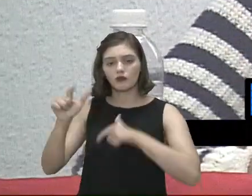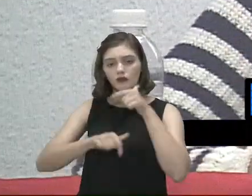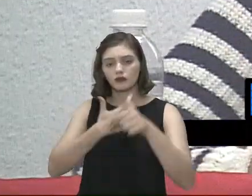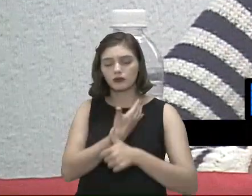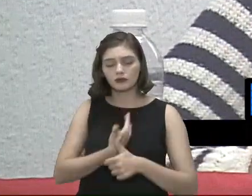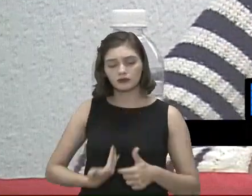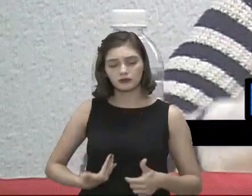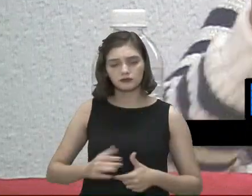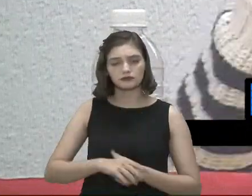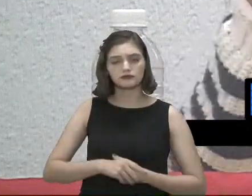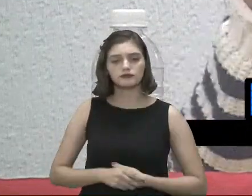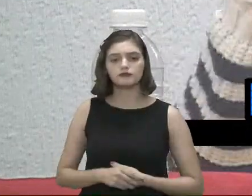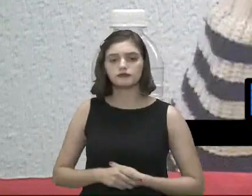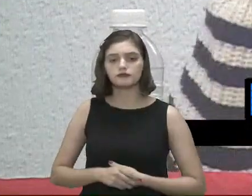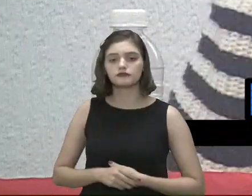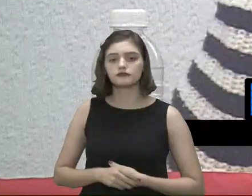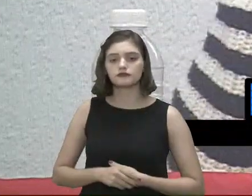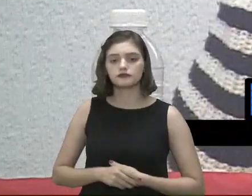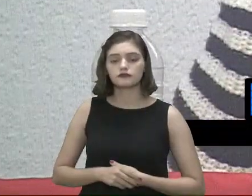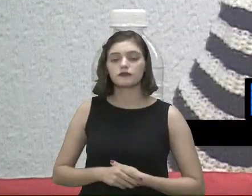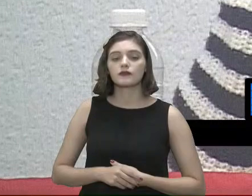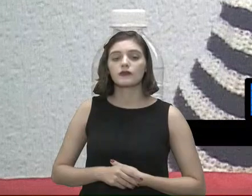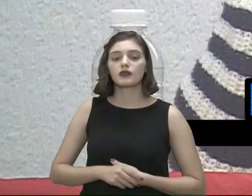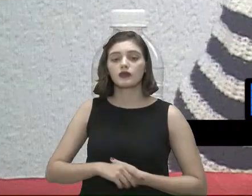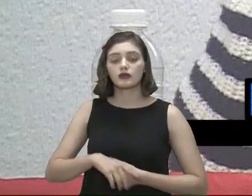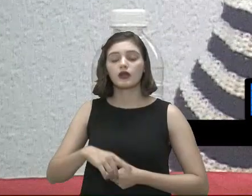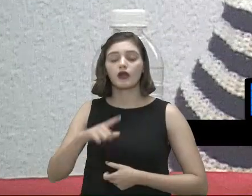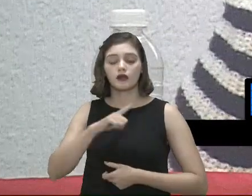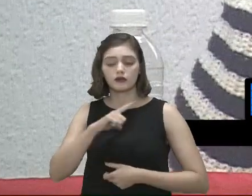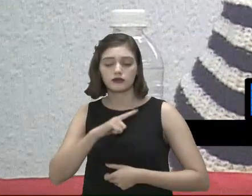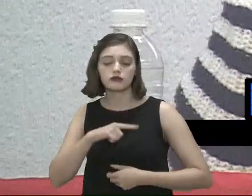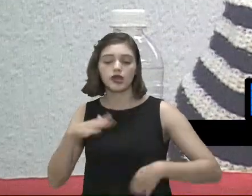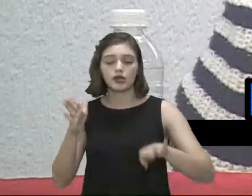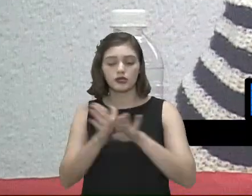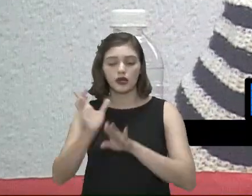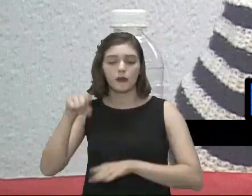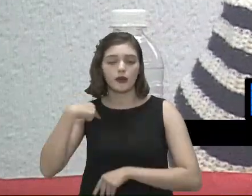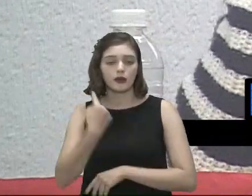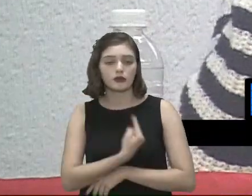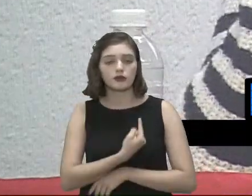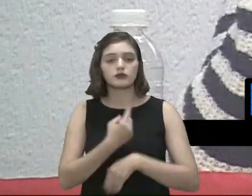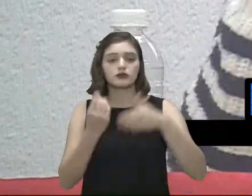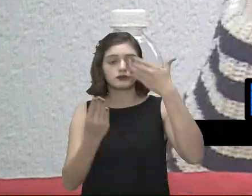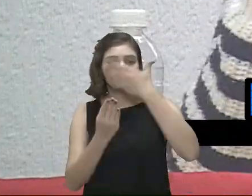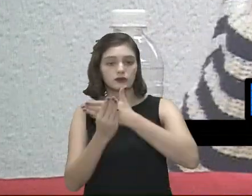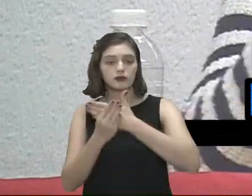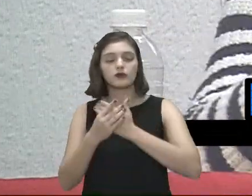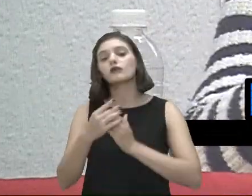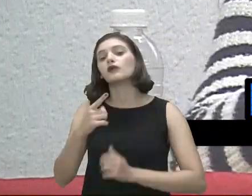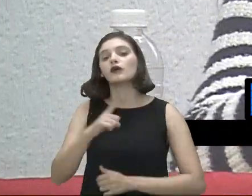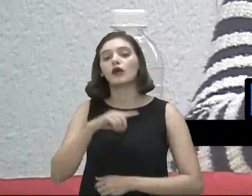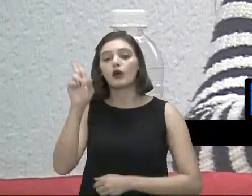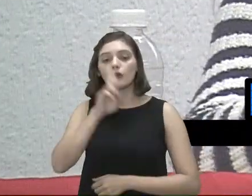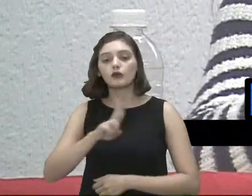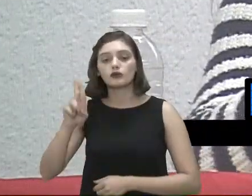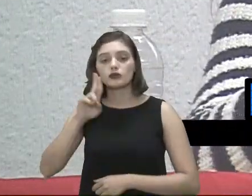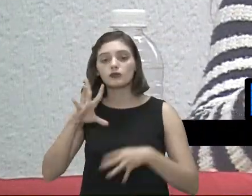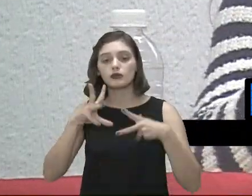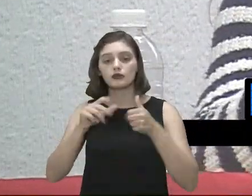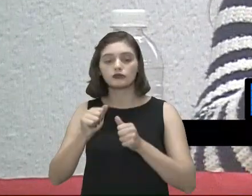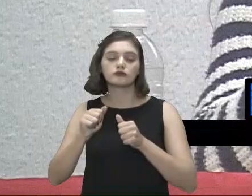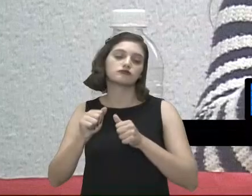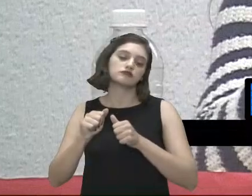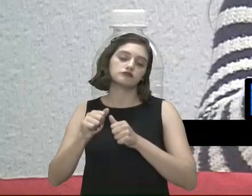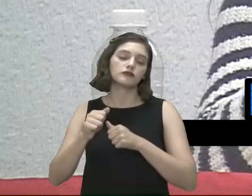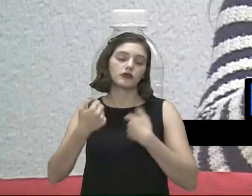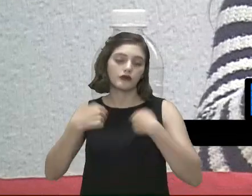servidor público, e essa chega para a ouvidoria e através desse protocolo e é encaminhado para as devidas